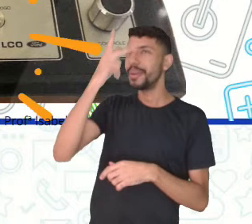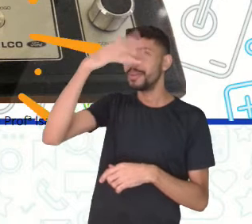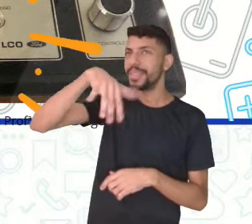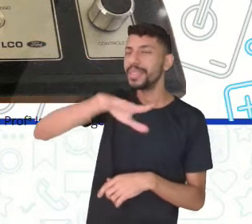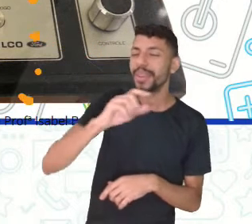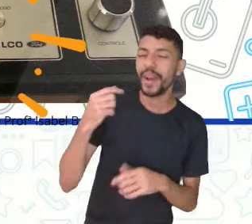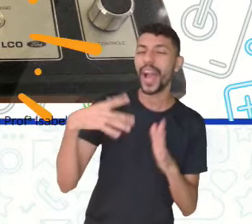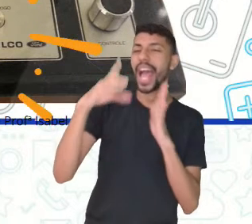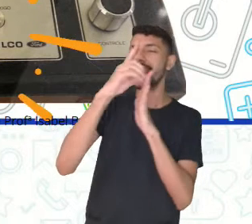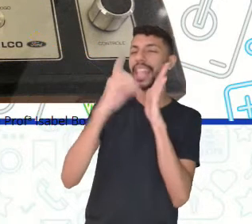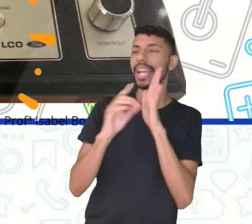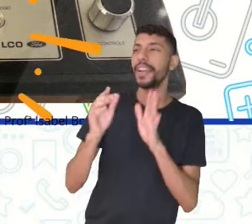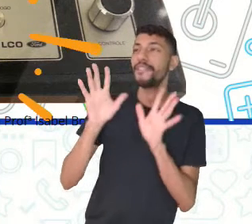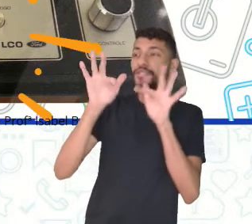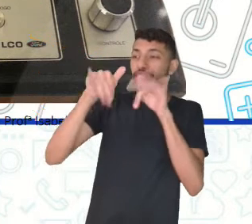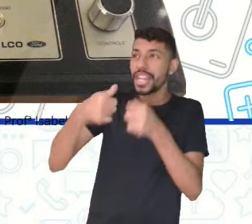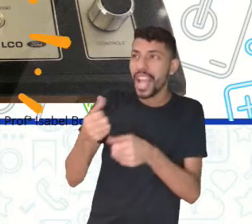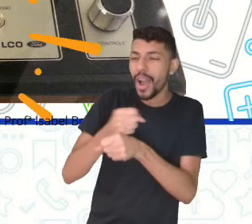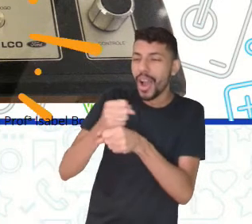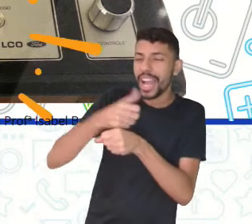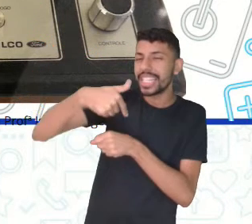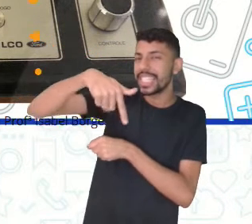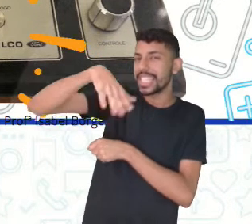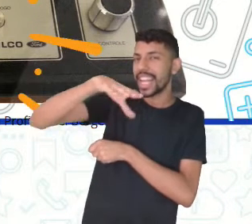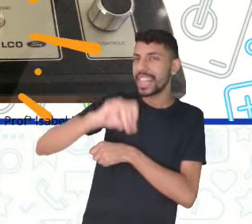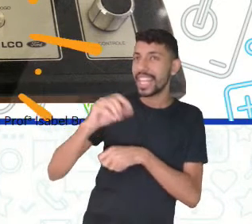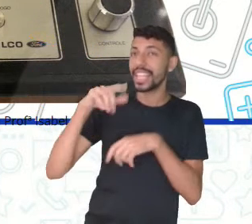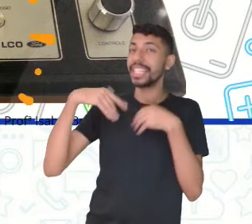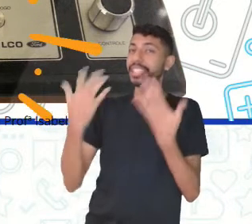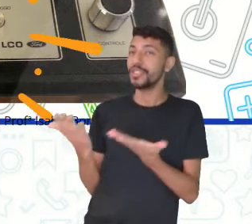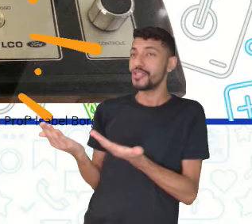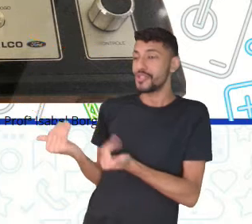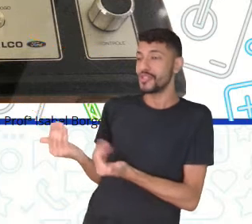finalzinho dos anos 70, jovens, né,